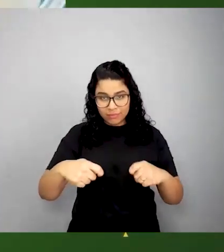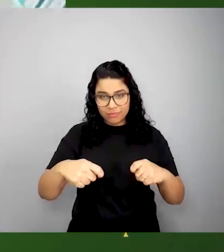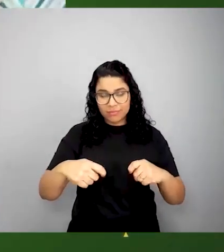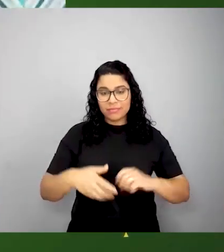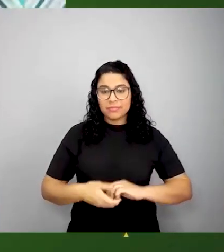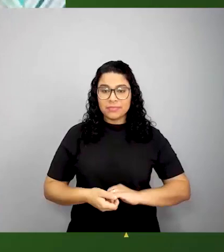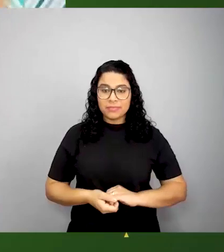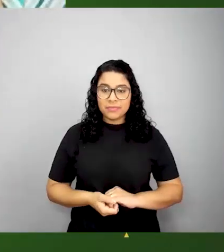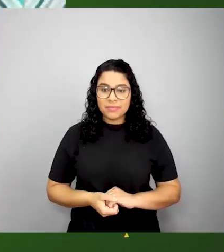peteca.